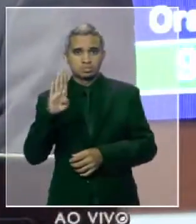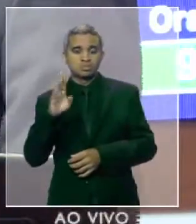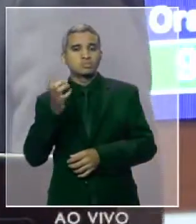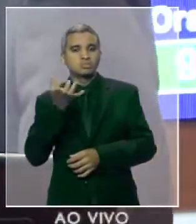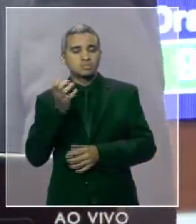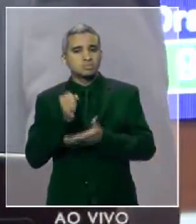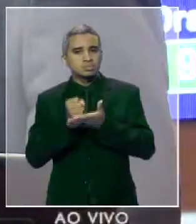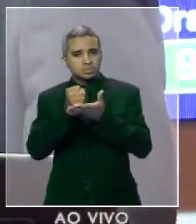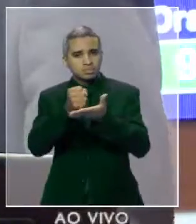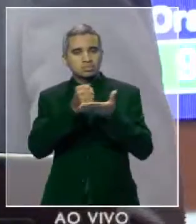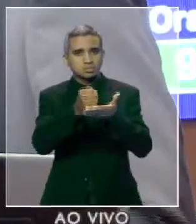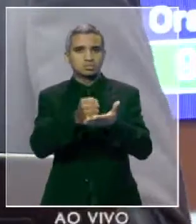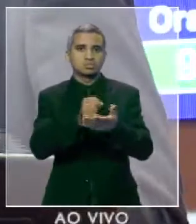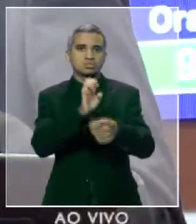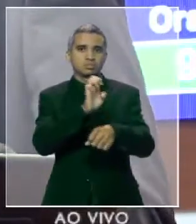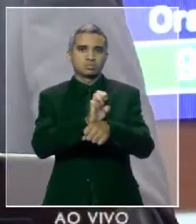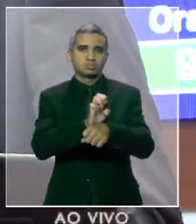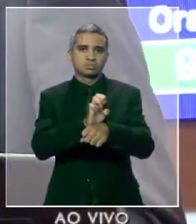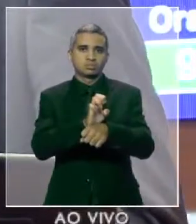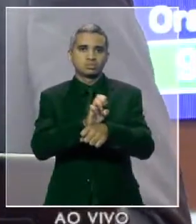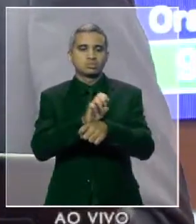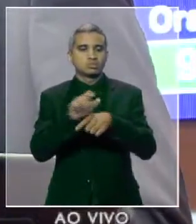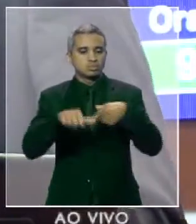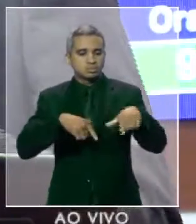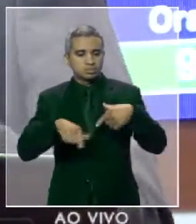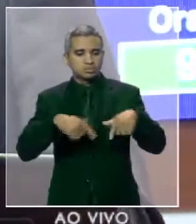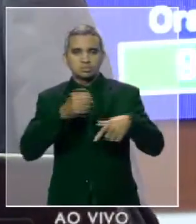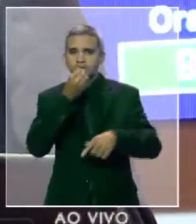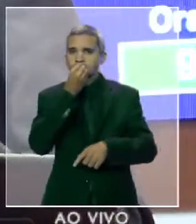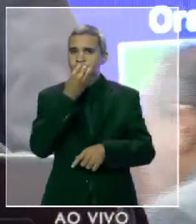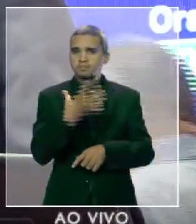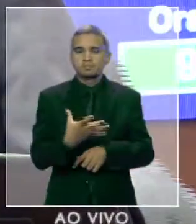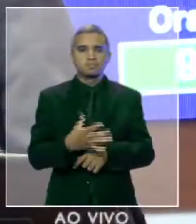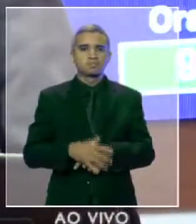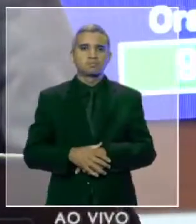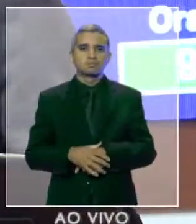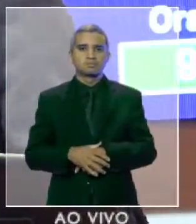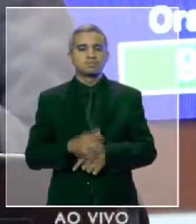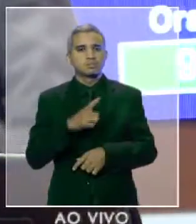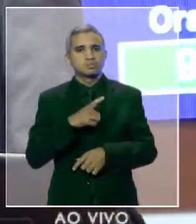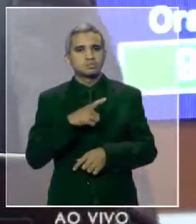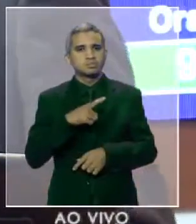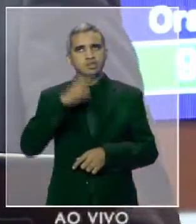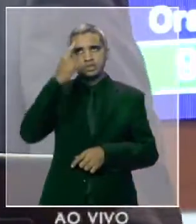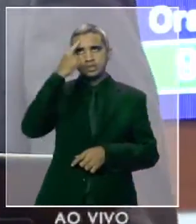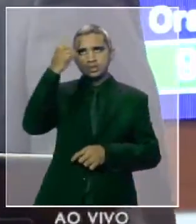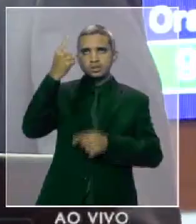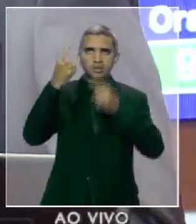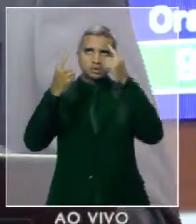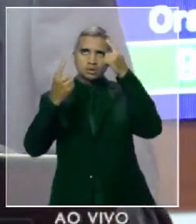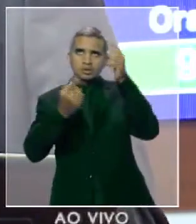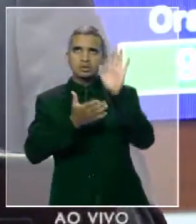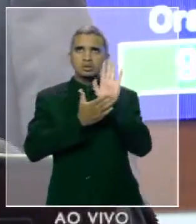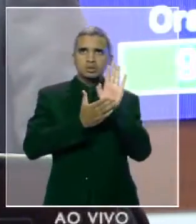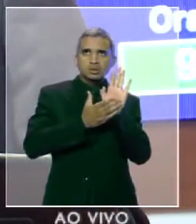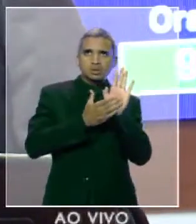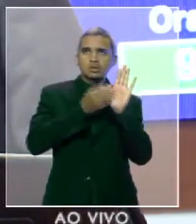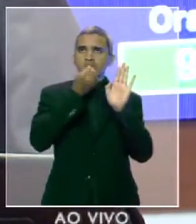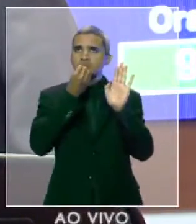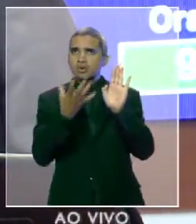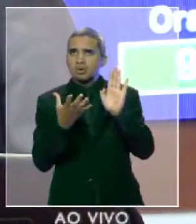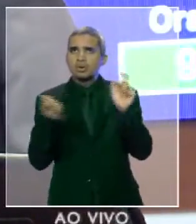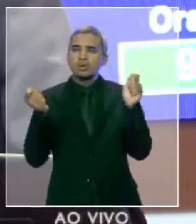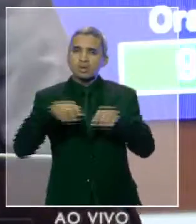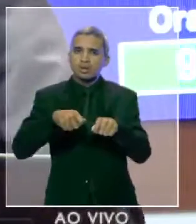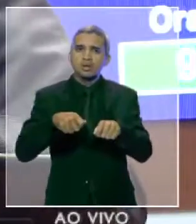contribuição para o Estado, fazendo a boa gestão, compartilhando ações positivas, propositivas, ações que possam mudar de